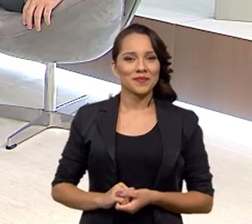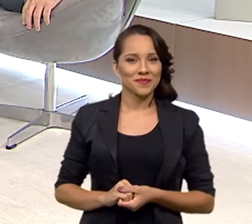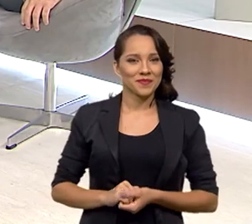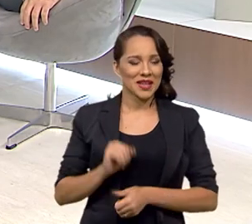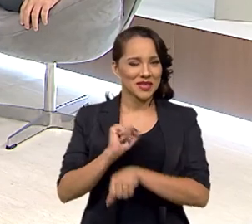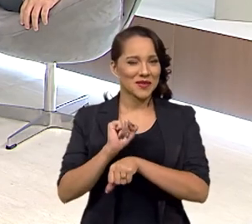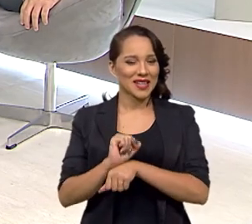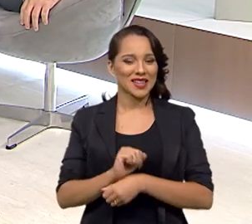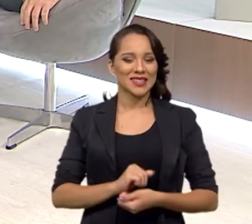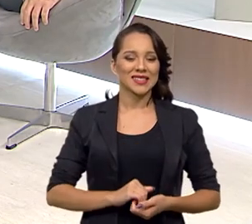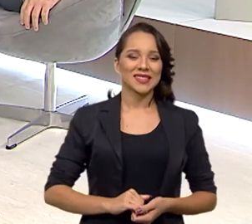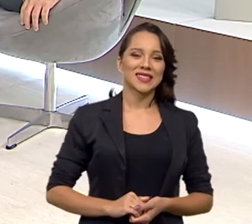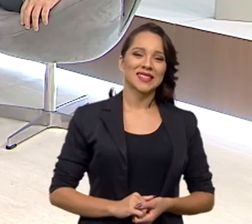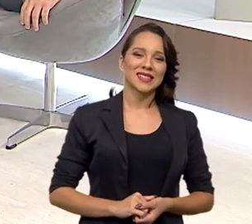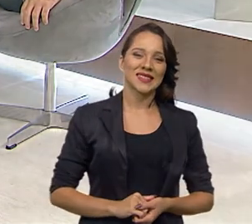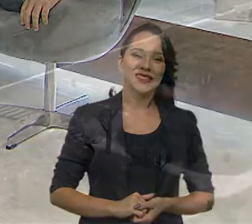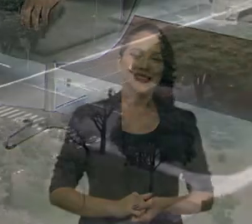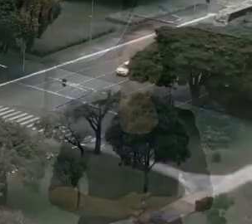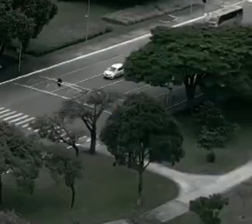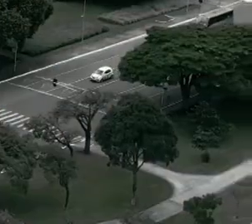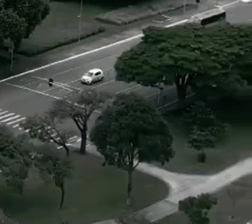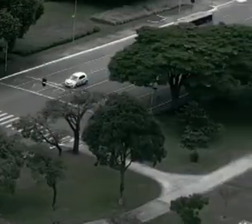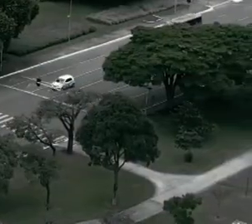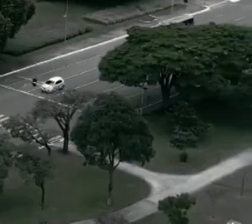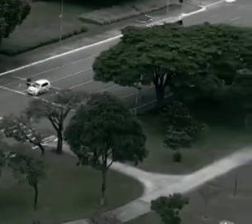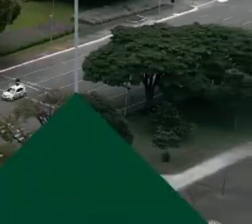não saia daí ó